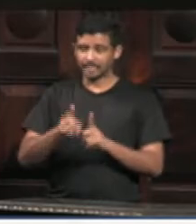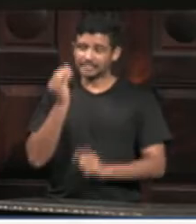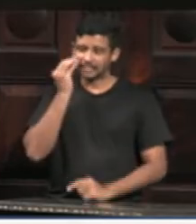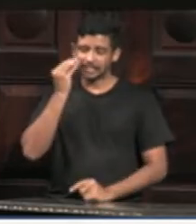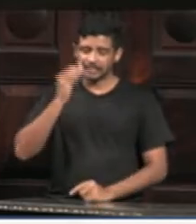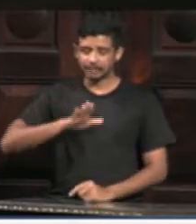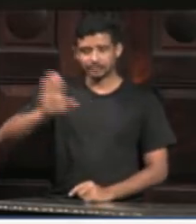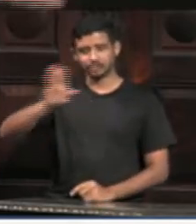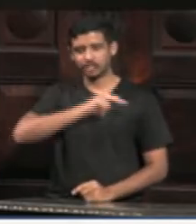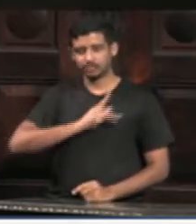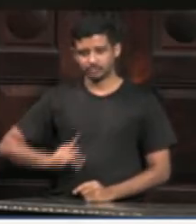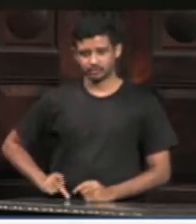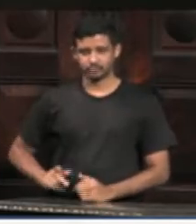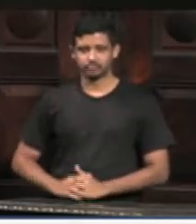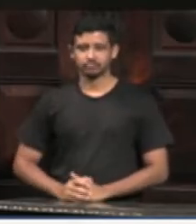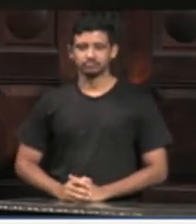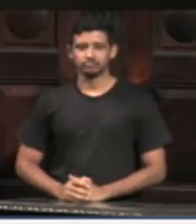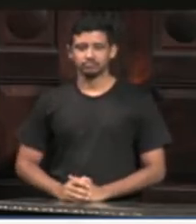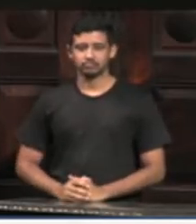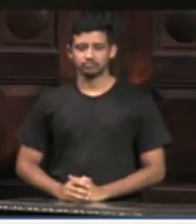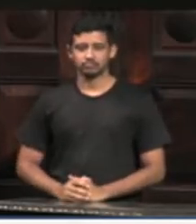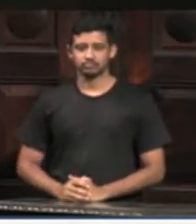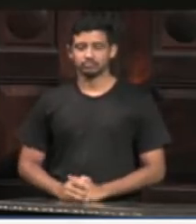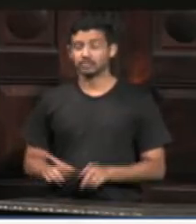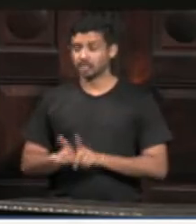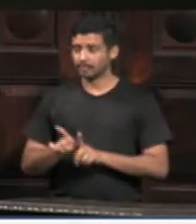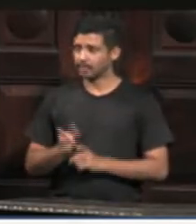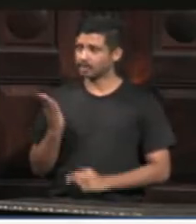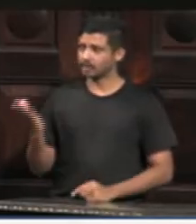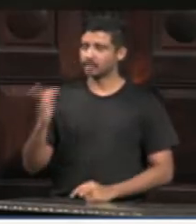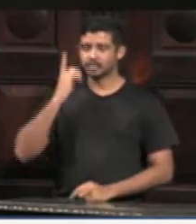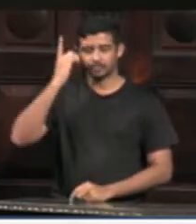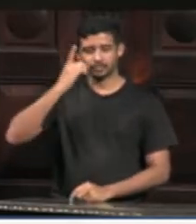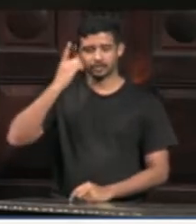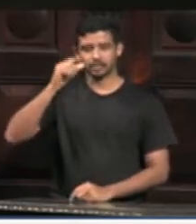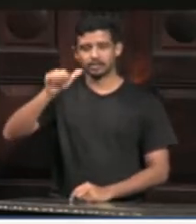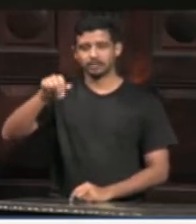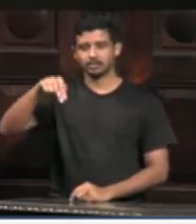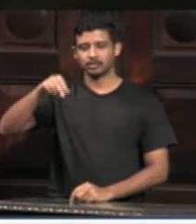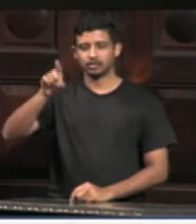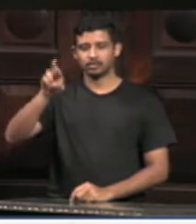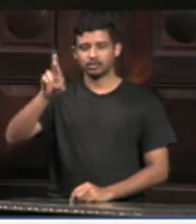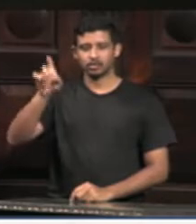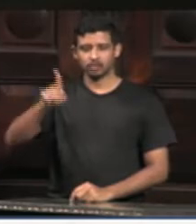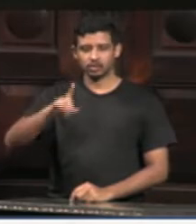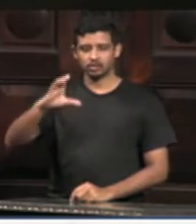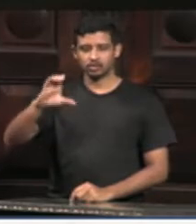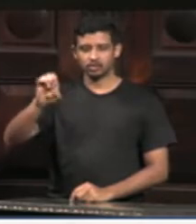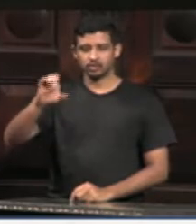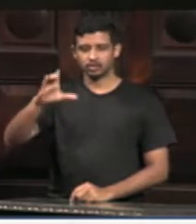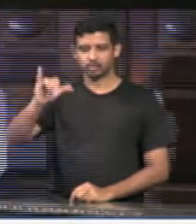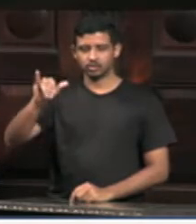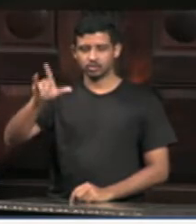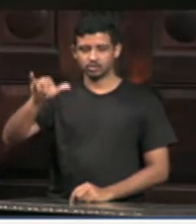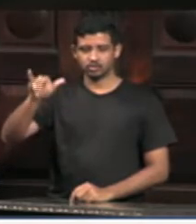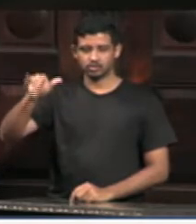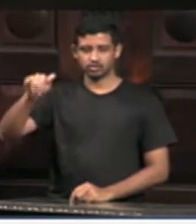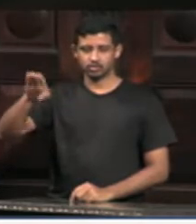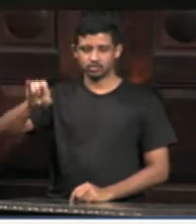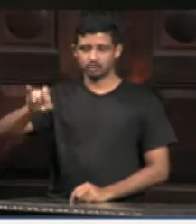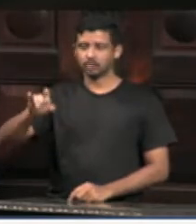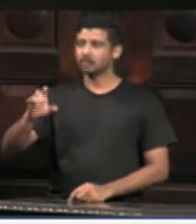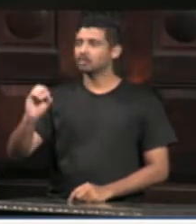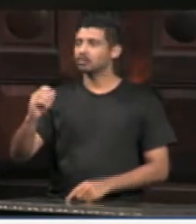isso a Vossa Excelência, externei também ao deputado André Ciliano. E fiz isso porque nós não sabemos de fato o que vai acontecer no próximo